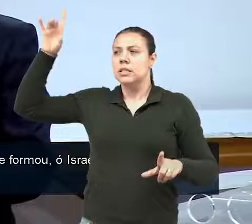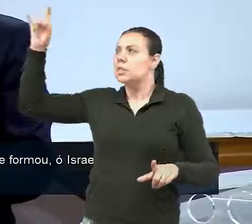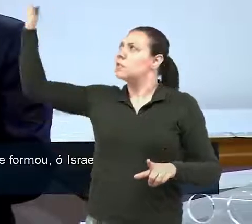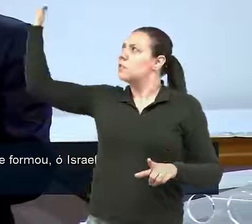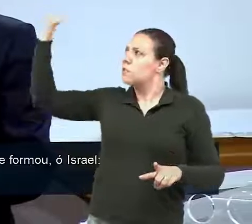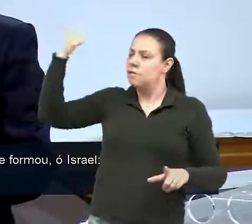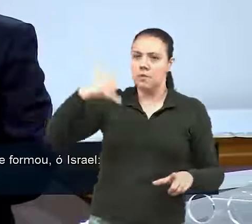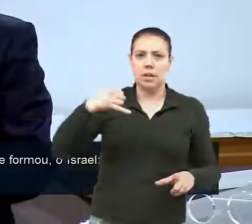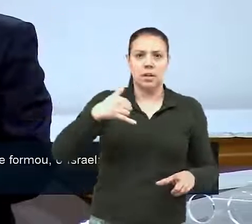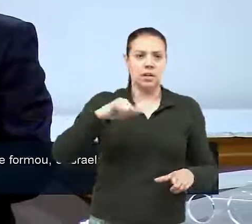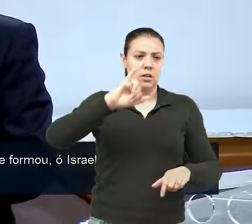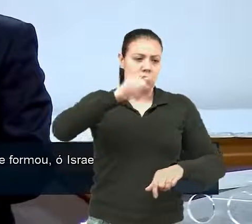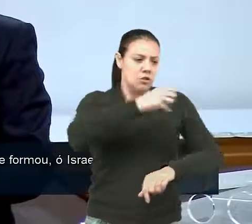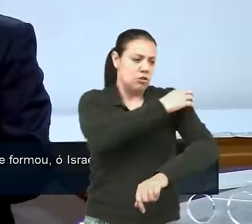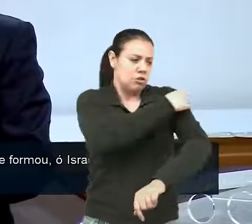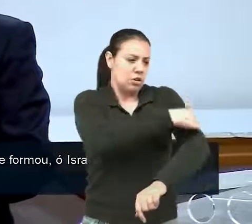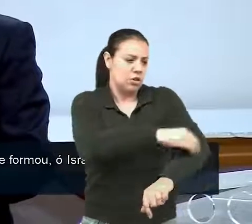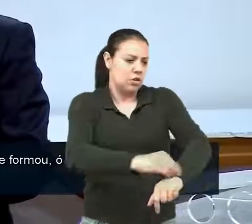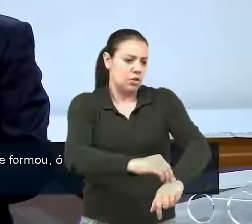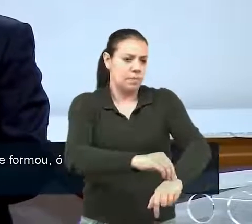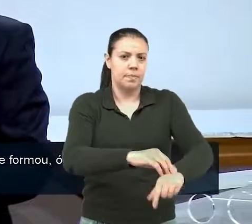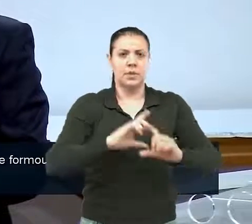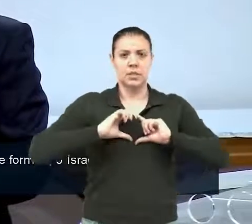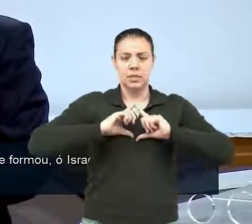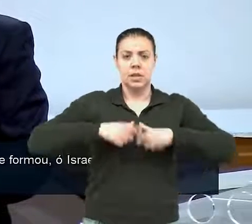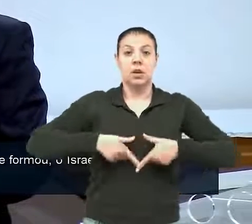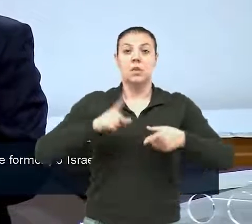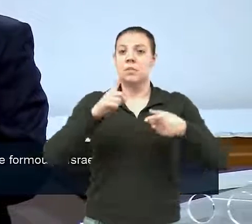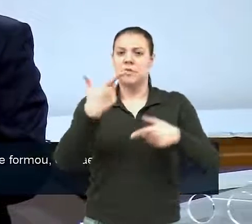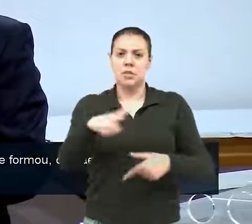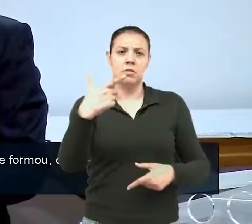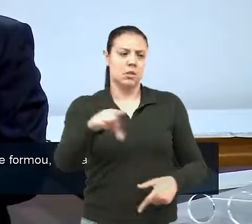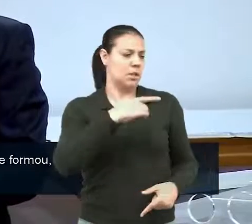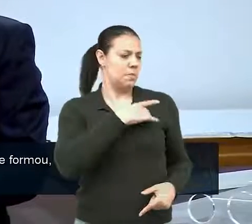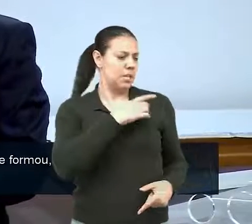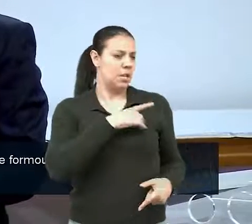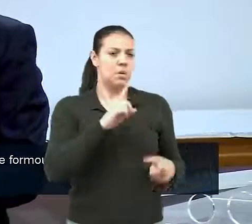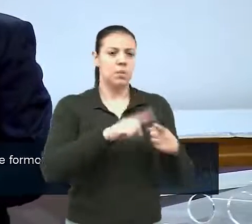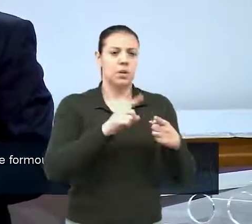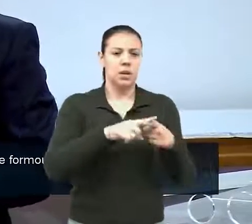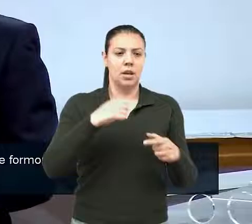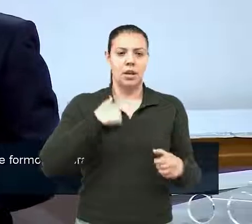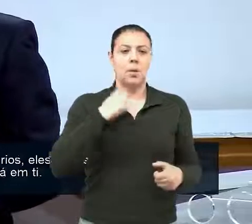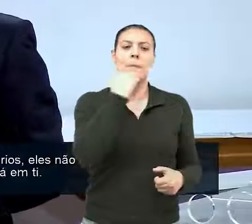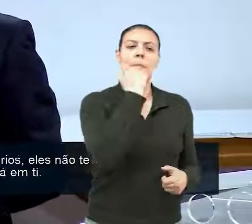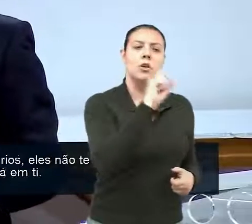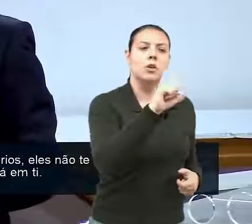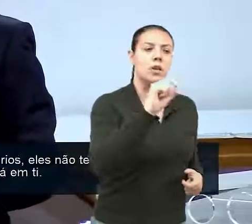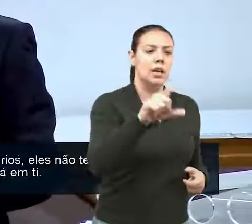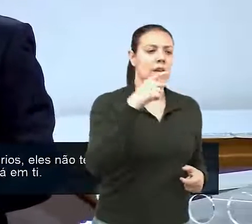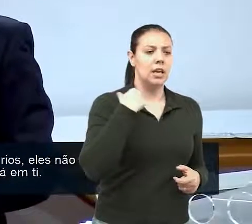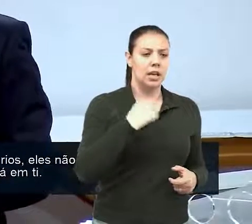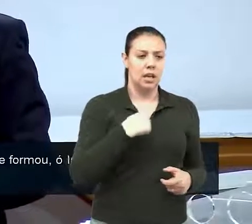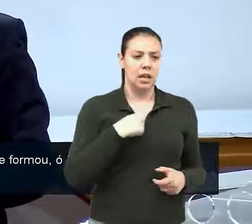formou, ó Israel, não temas, porque eu te remi, chamei-te pelo teu nome, tu és meu.